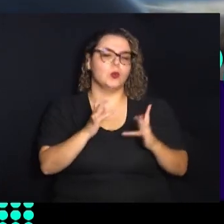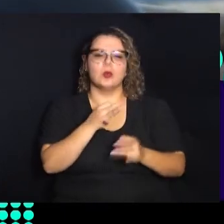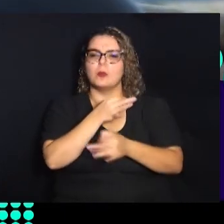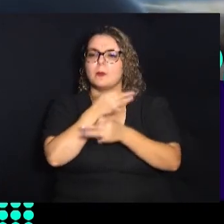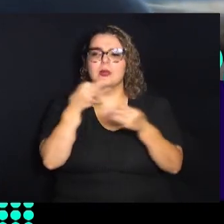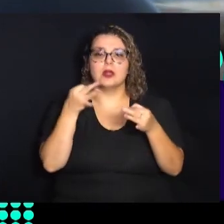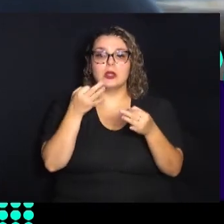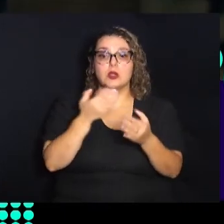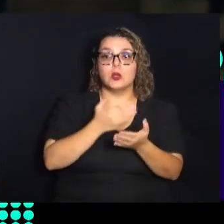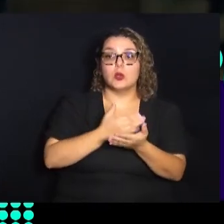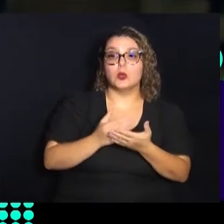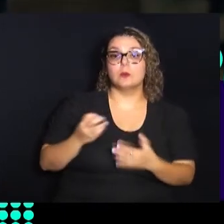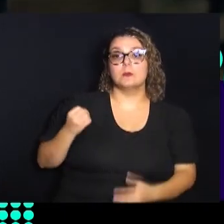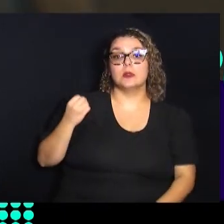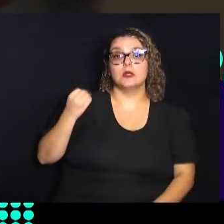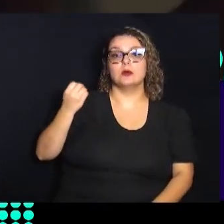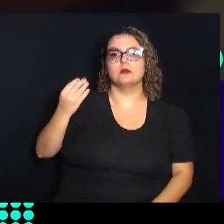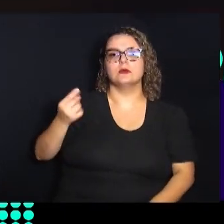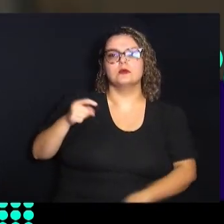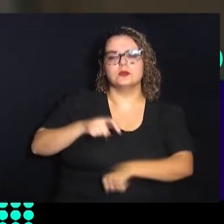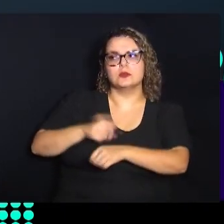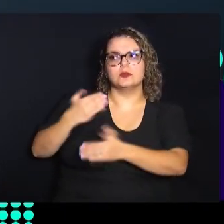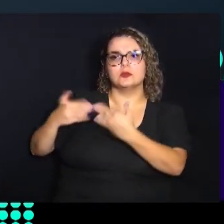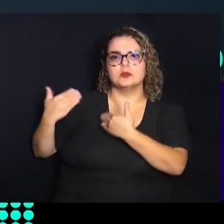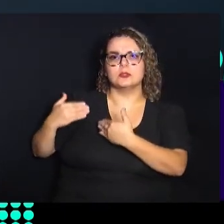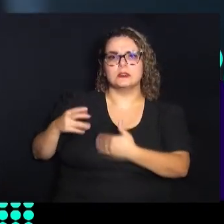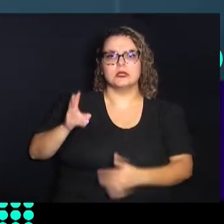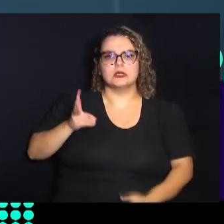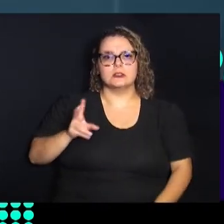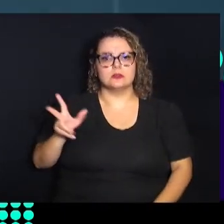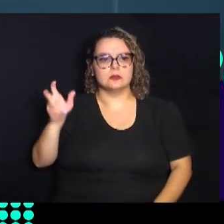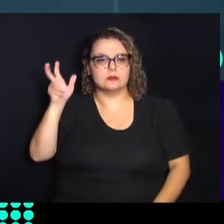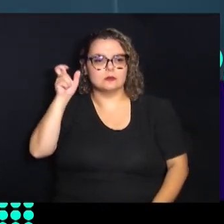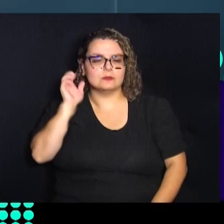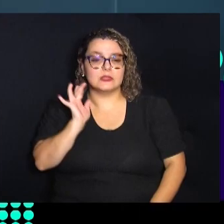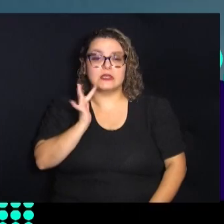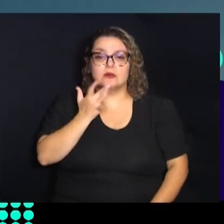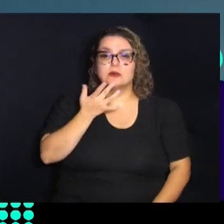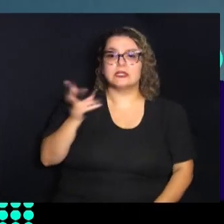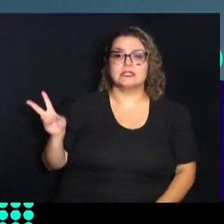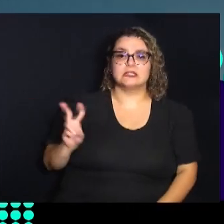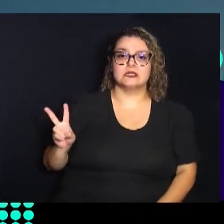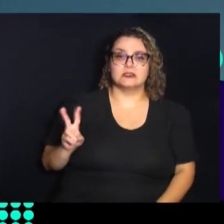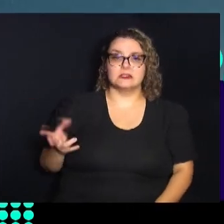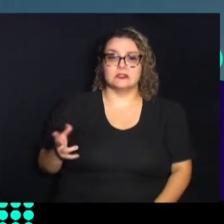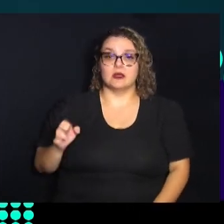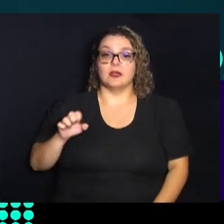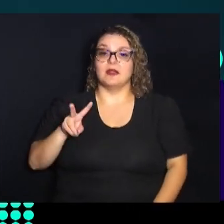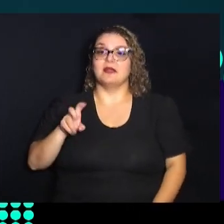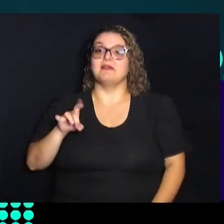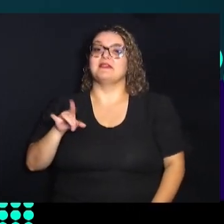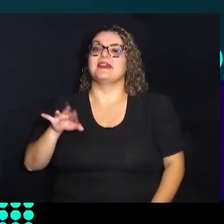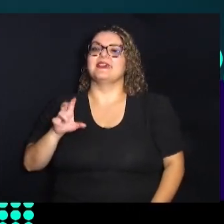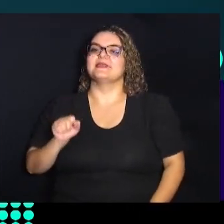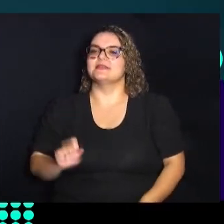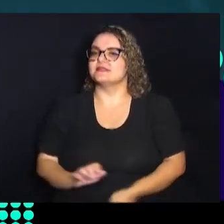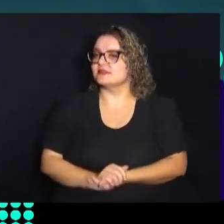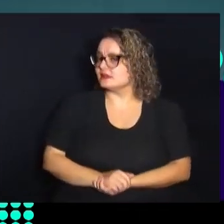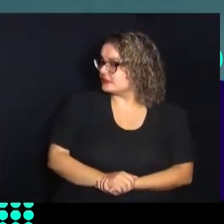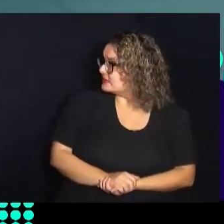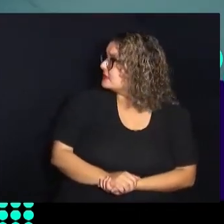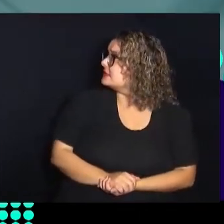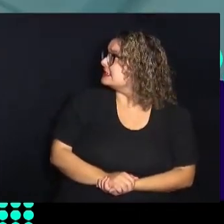noivo perfeito, começa a viajar no tempo sempre que ouve a música favorita do casal,